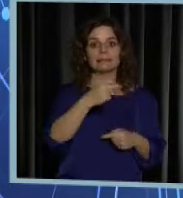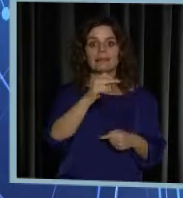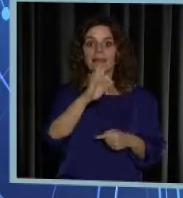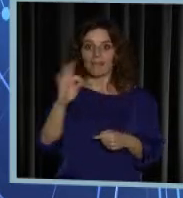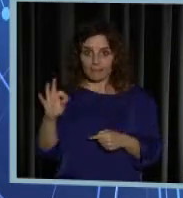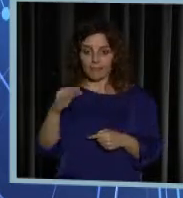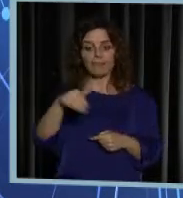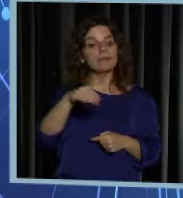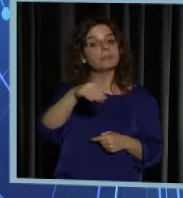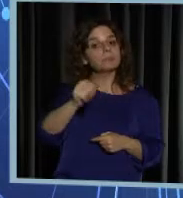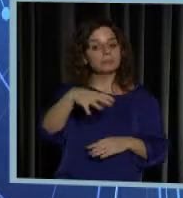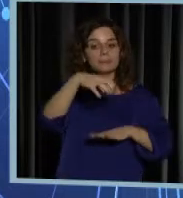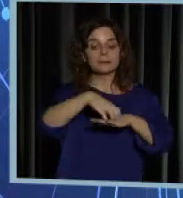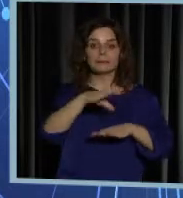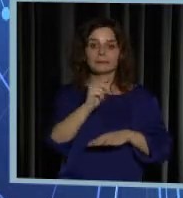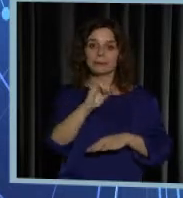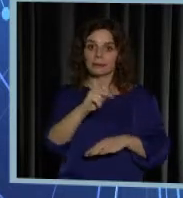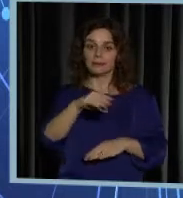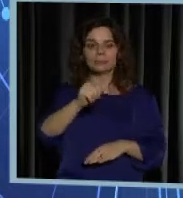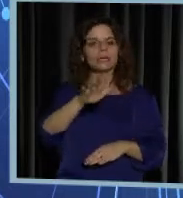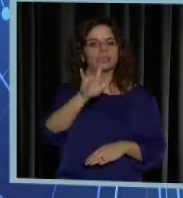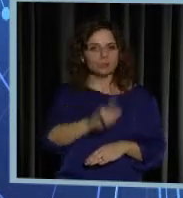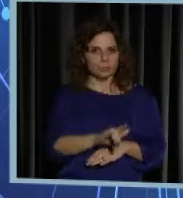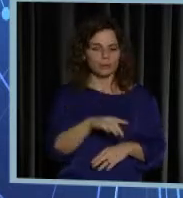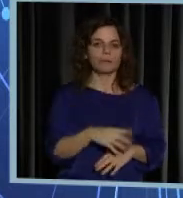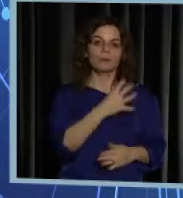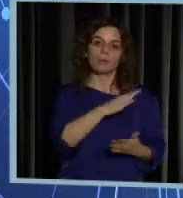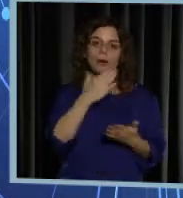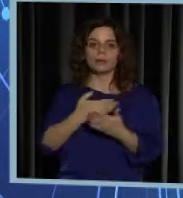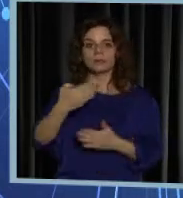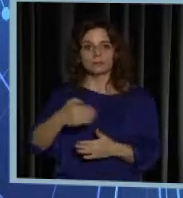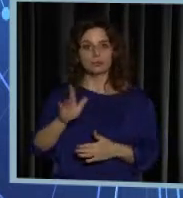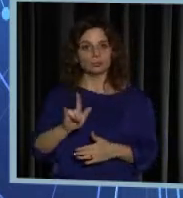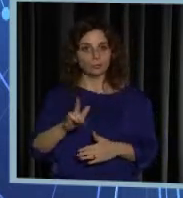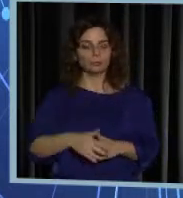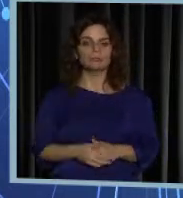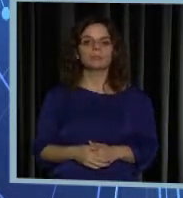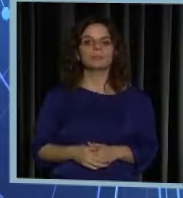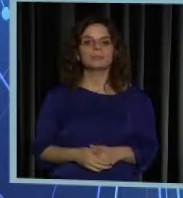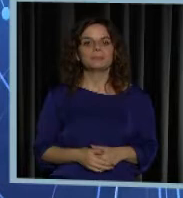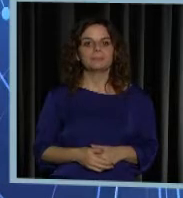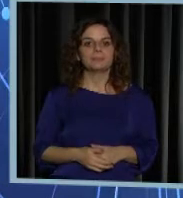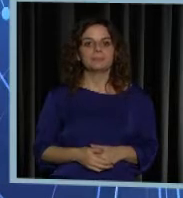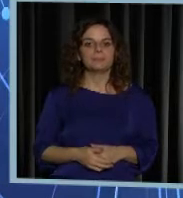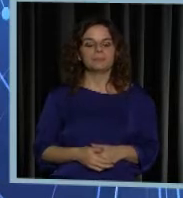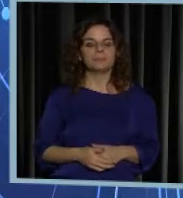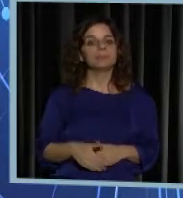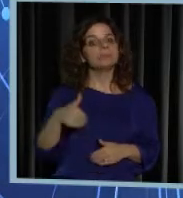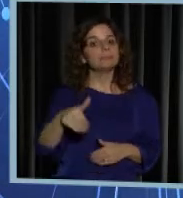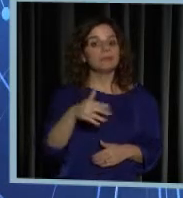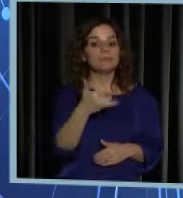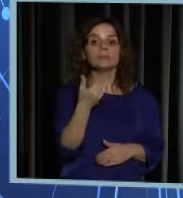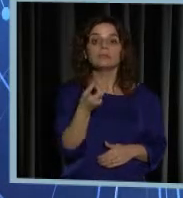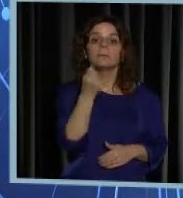se realizará no Palácio Seia, em Lisboa, de 4 a 7 de junho. Tem